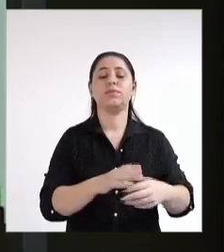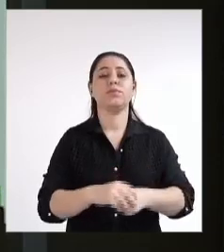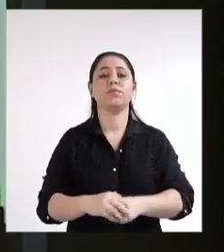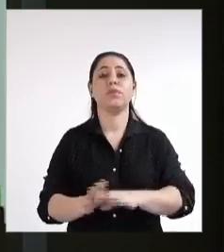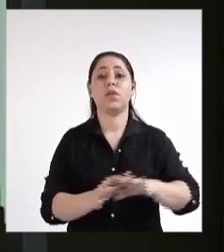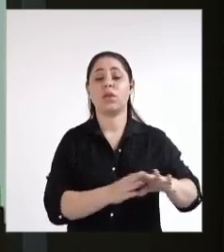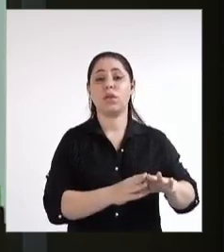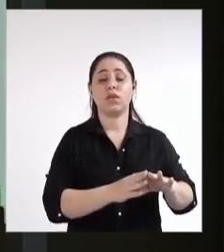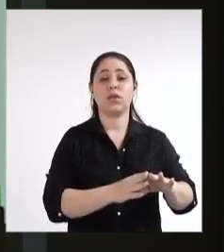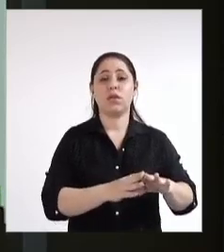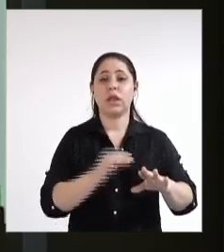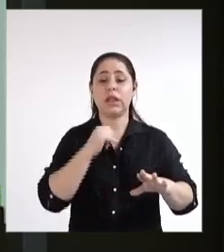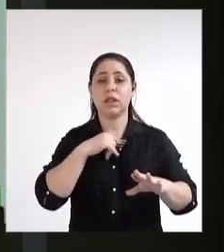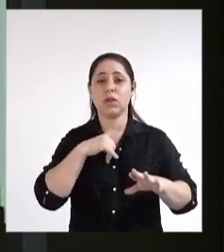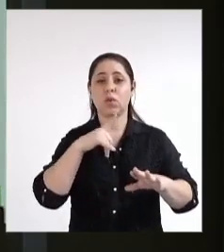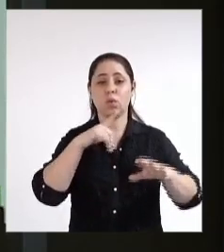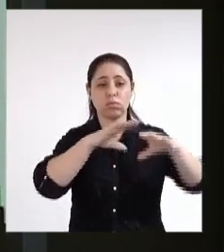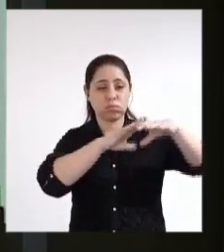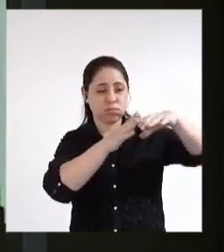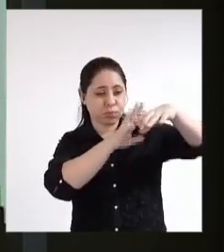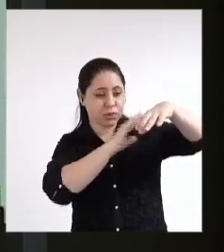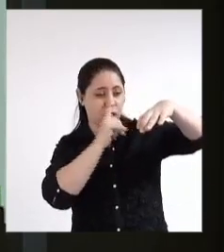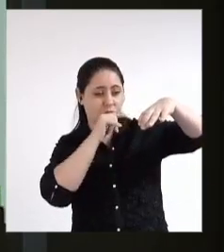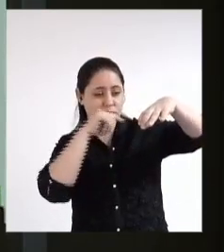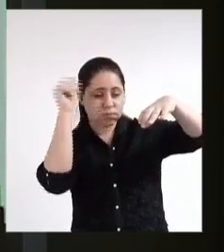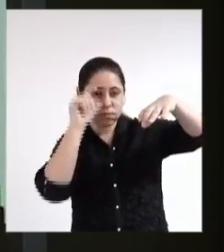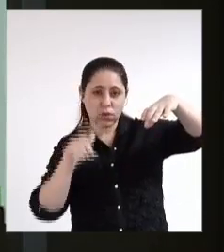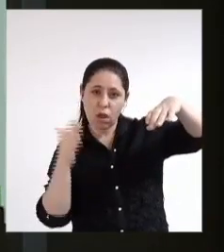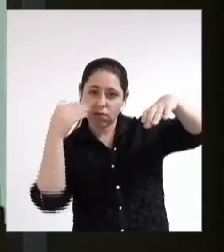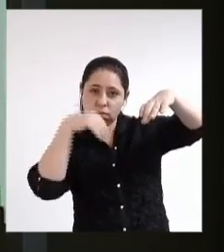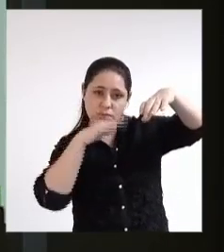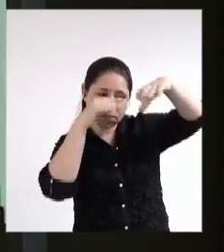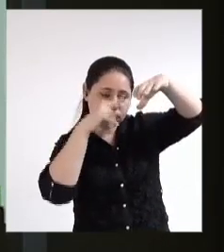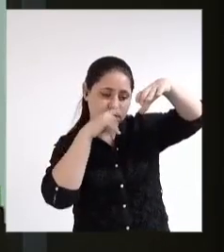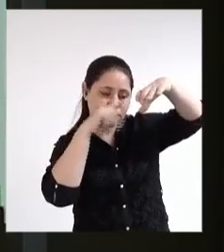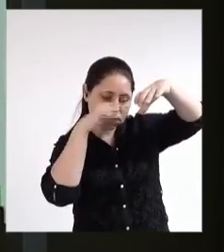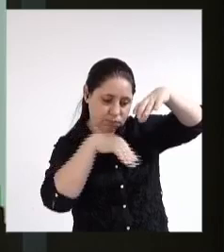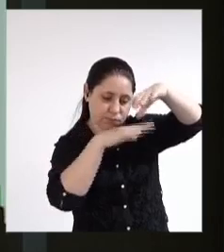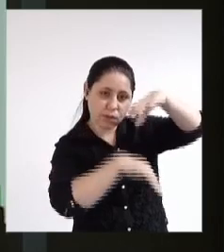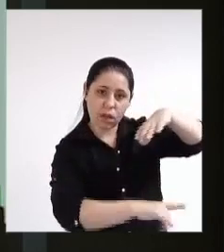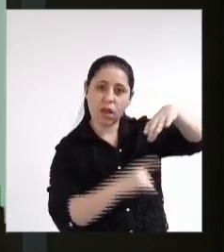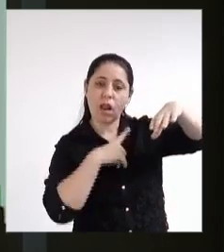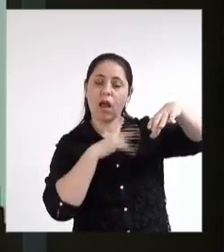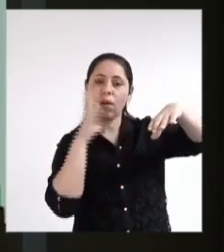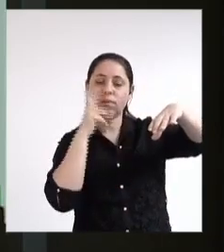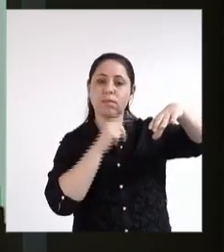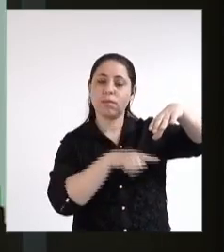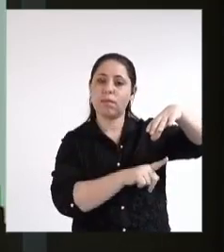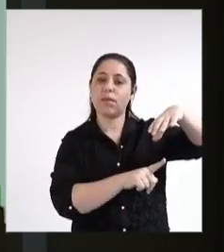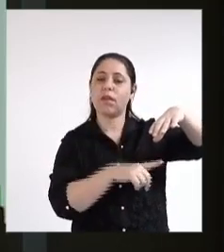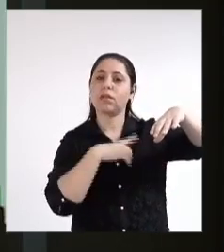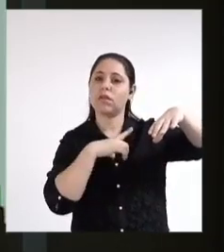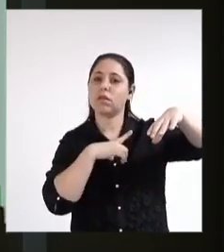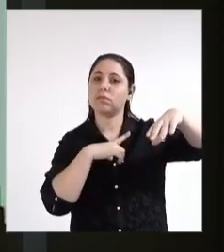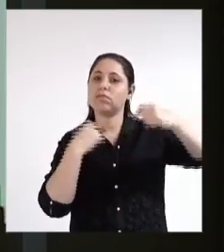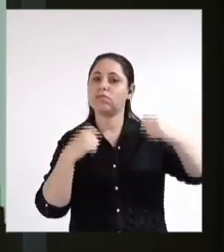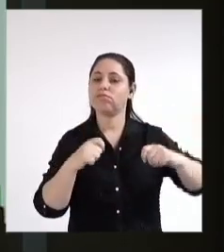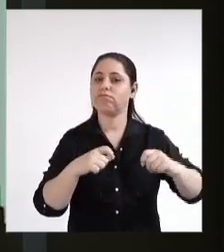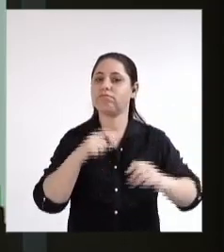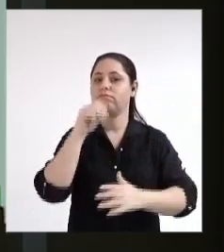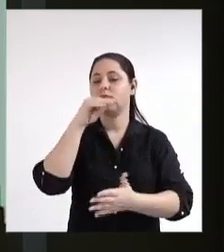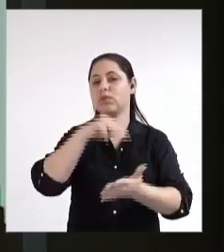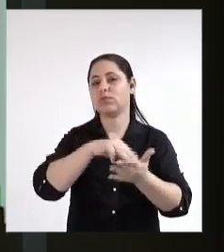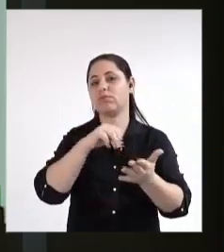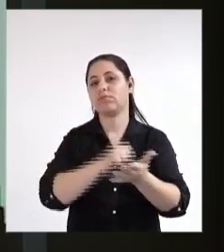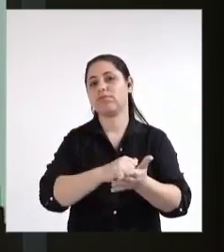azul são 16% diária situação fundiária resolvida e nas áreas que de fato precisam da regularização